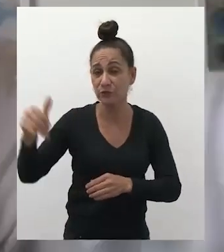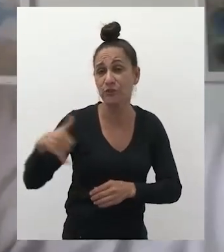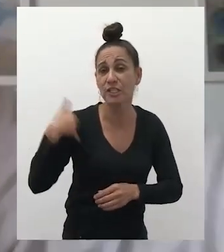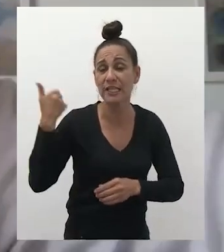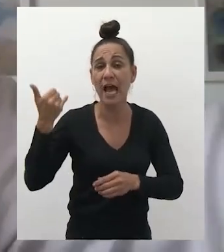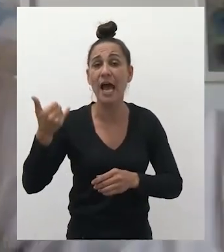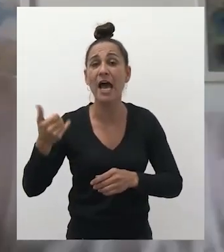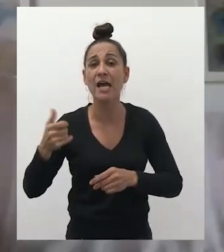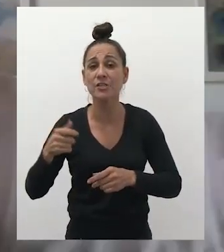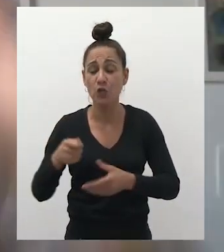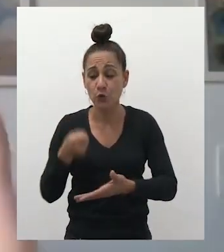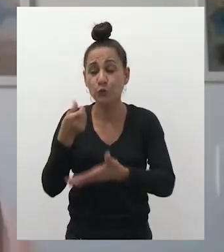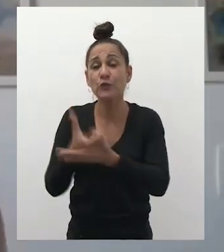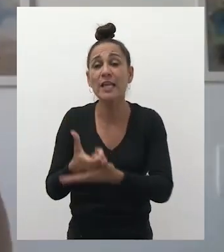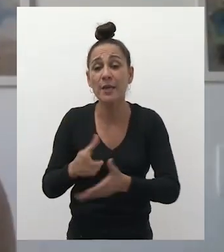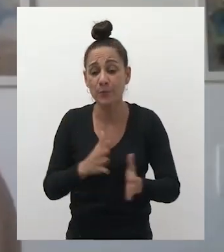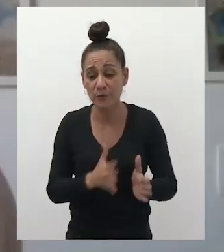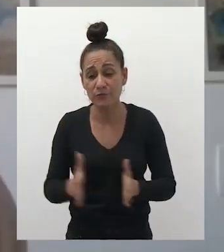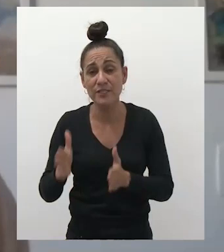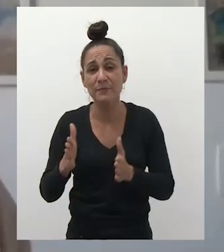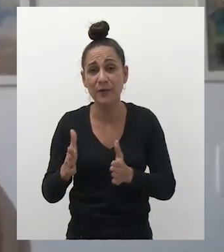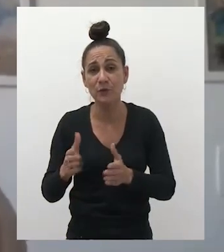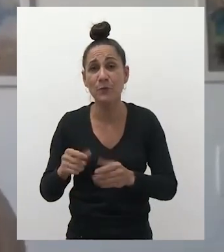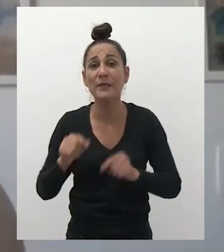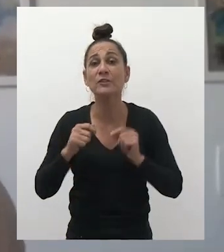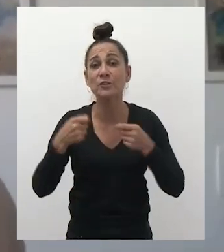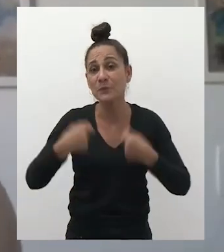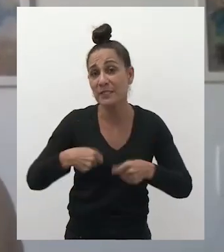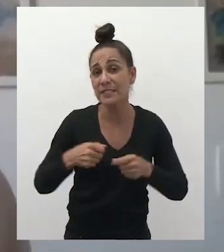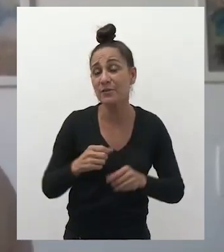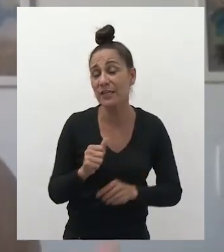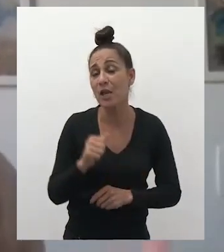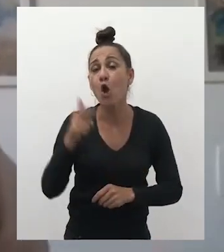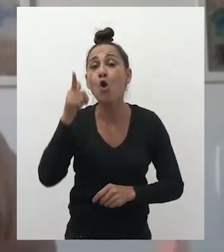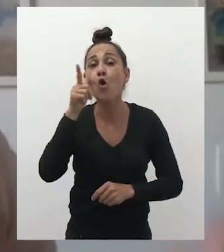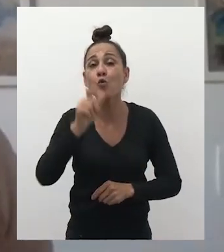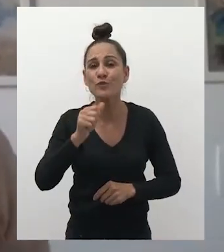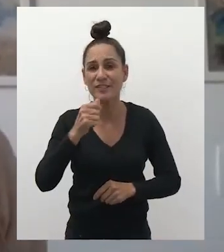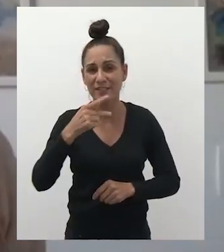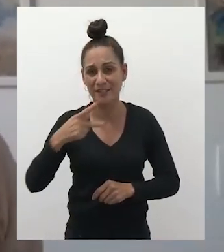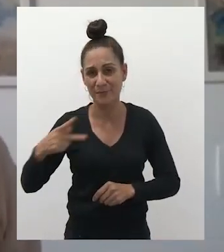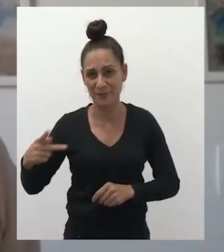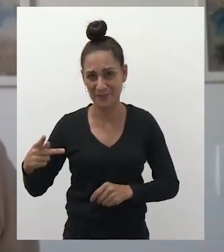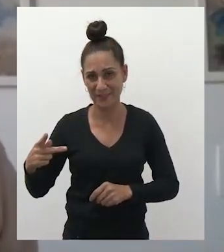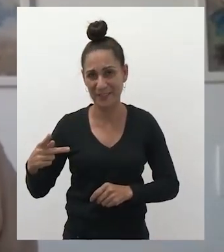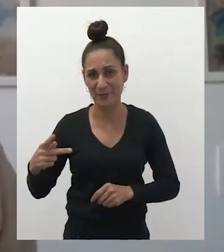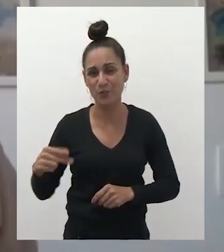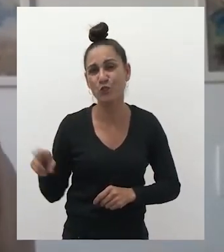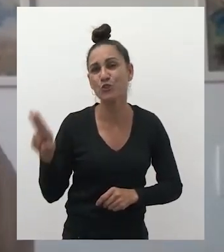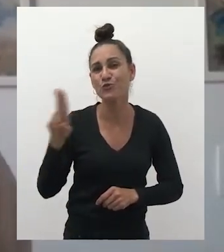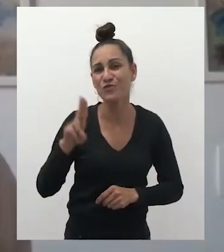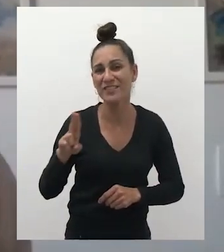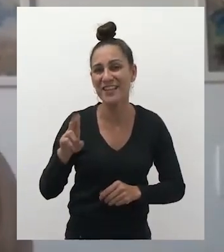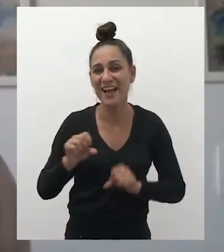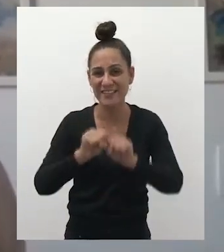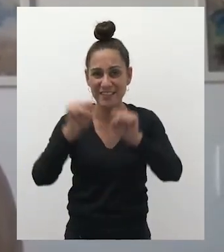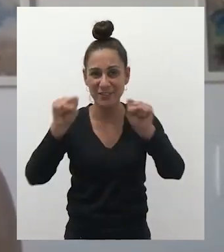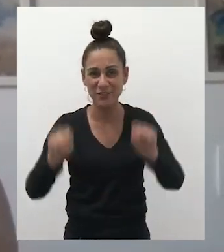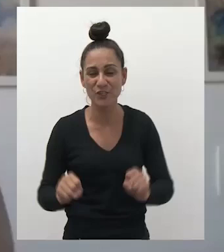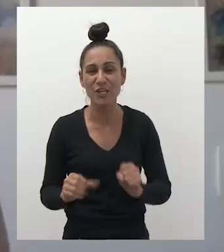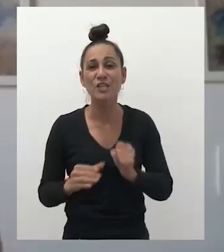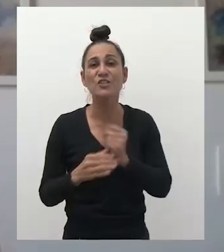tempo de contribuição, para nós nos aposentarmos e nós nos beneficiarmos desse sistema de seguro